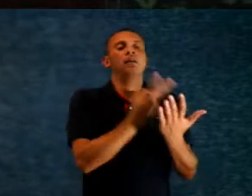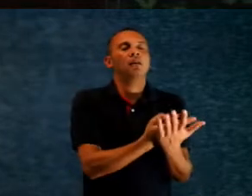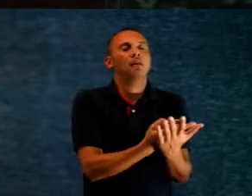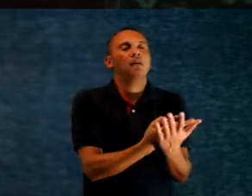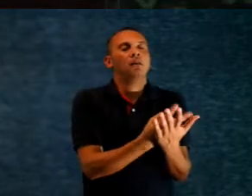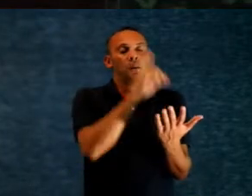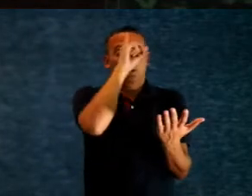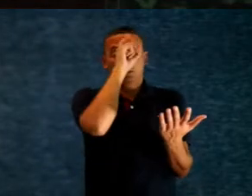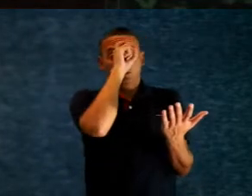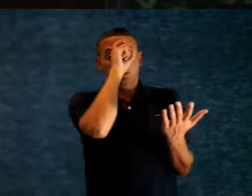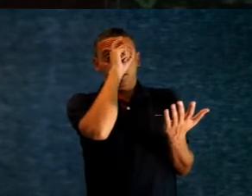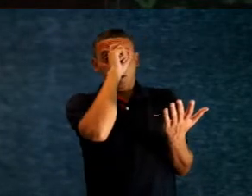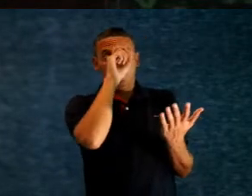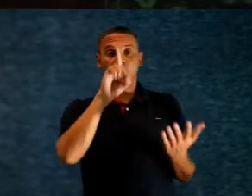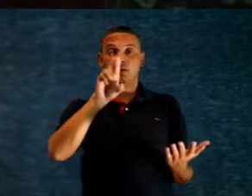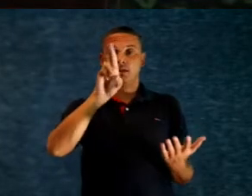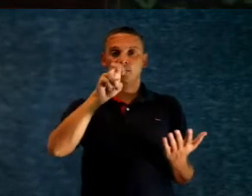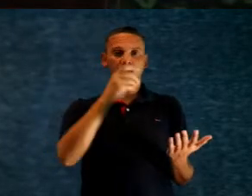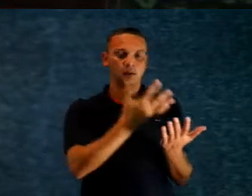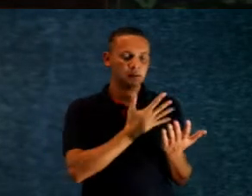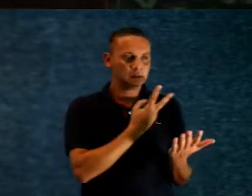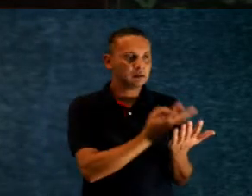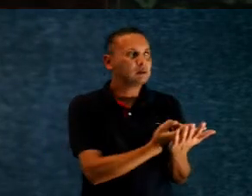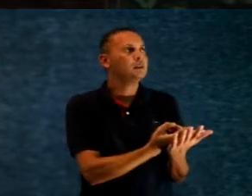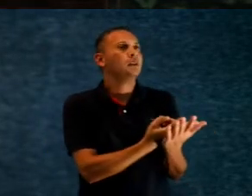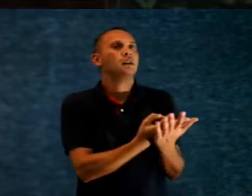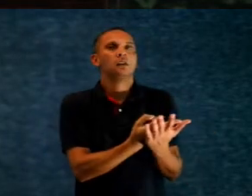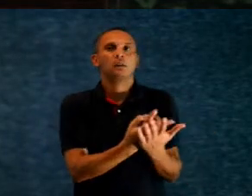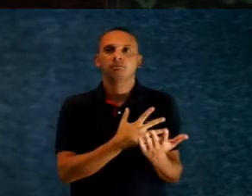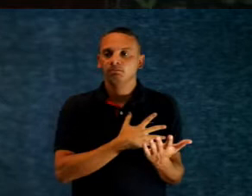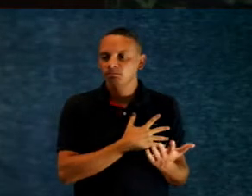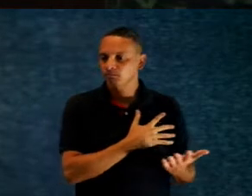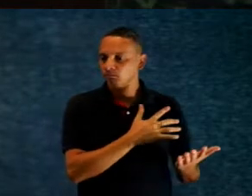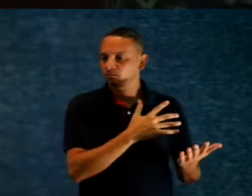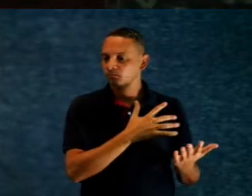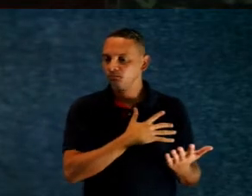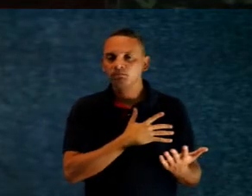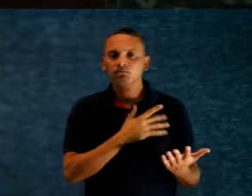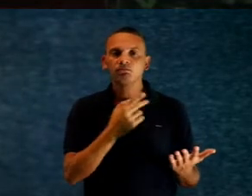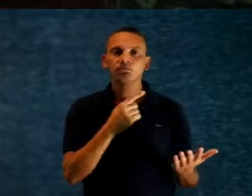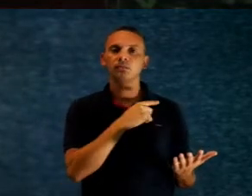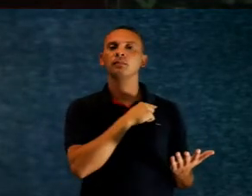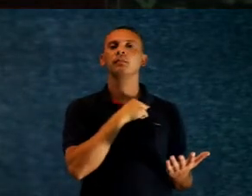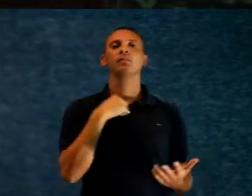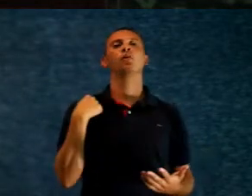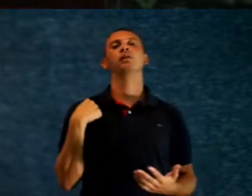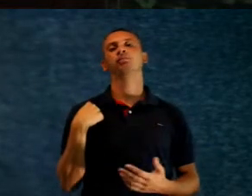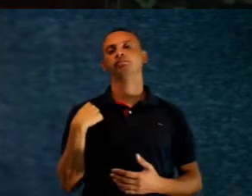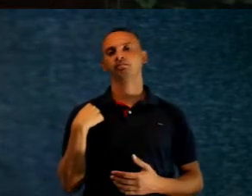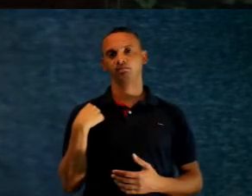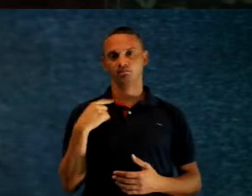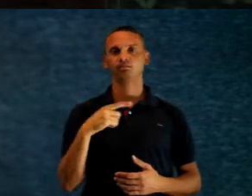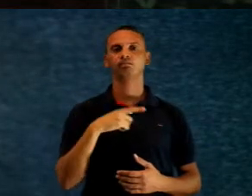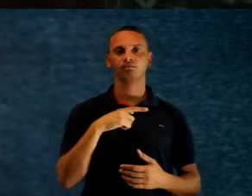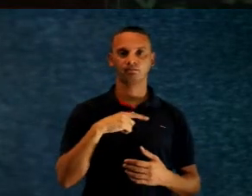Pedro, até num depoimento assim, de muita intimidade da família, ele dizia, o Carlos